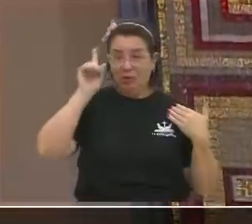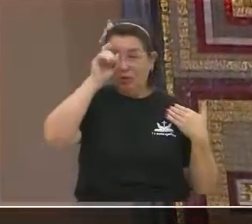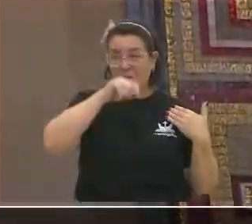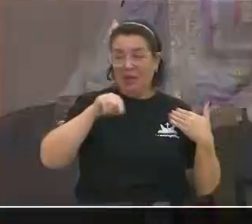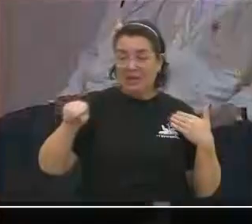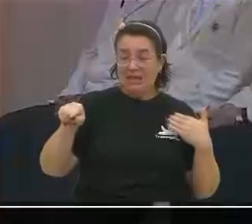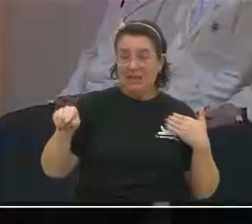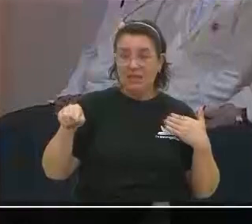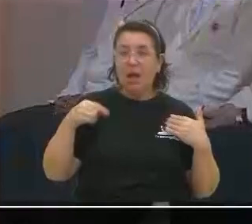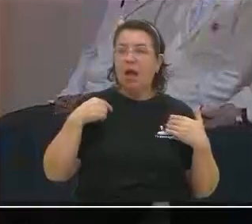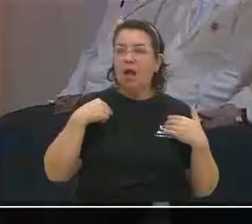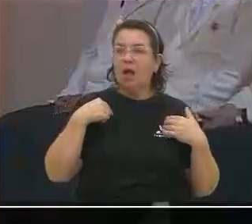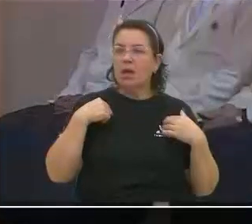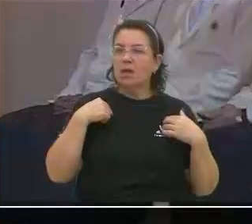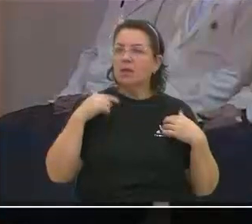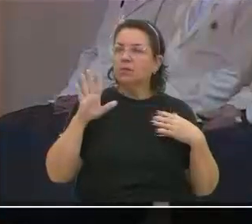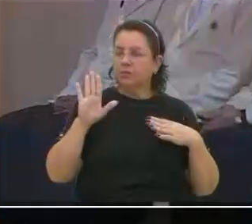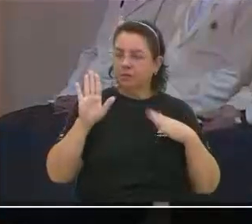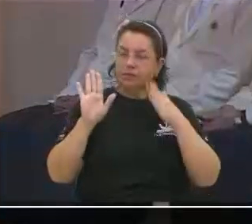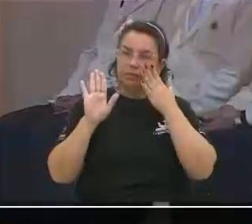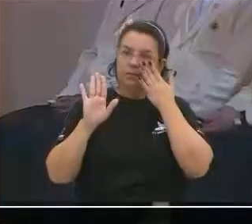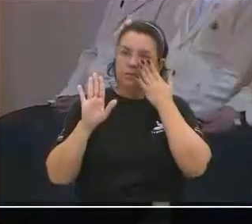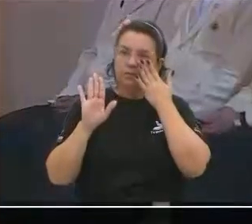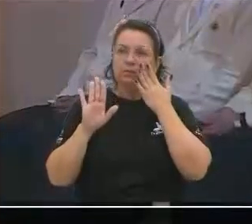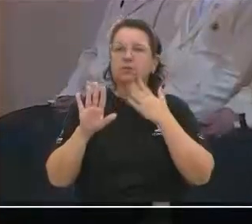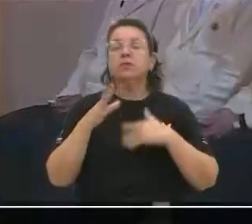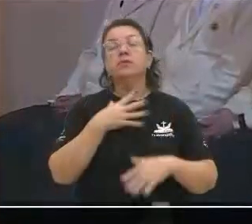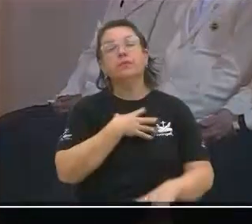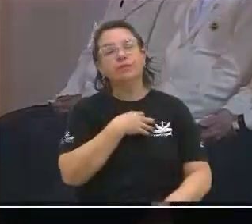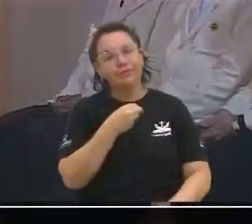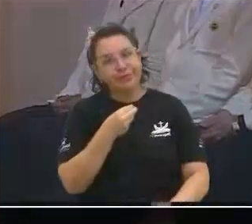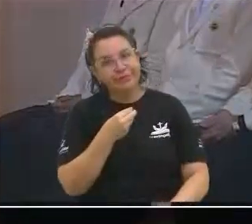vou mudar um pouquinho o texto filho